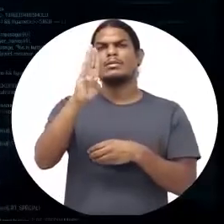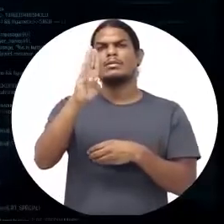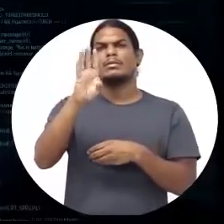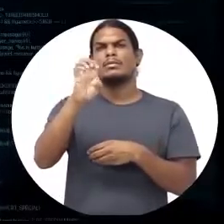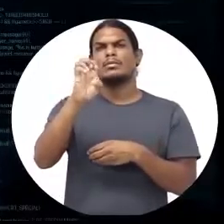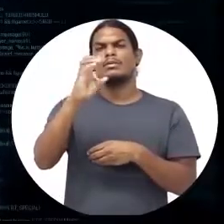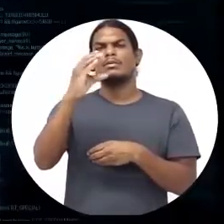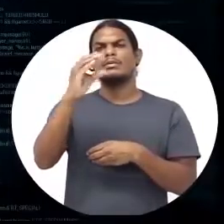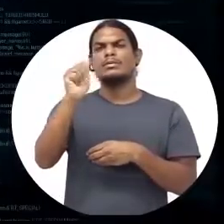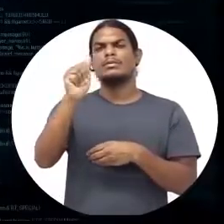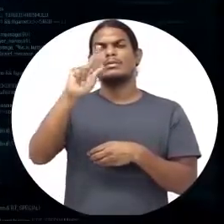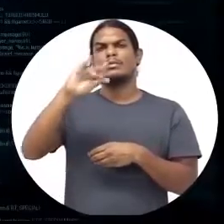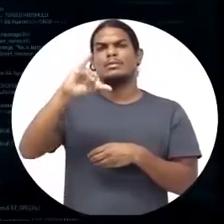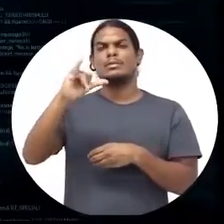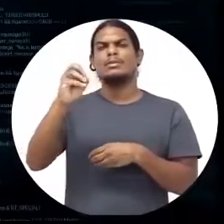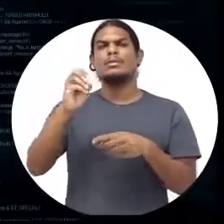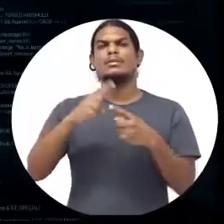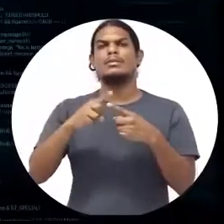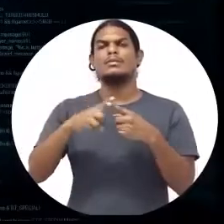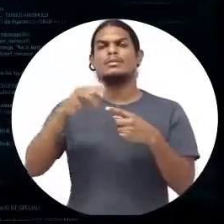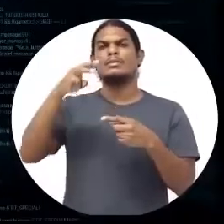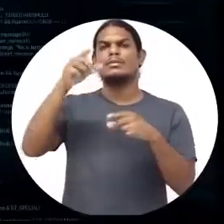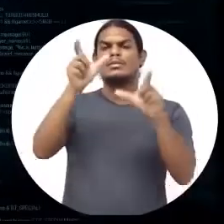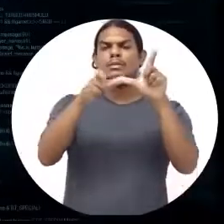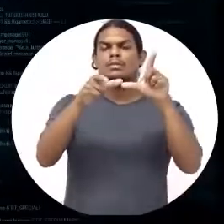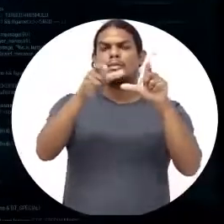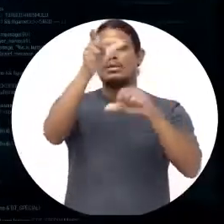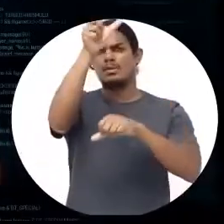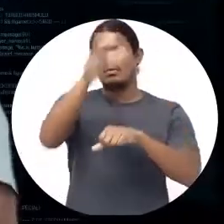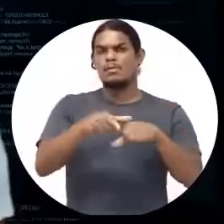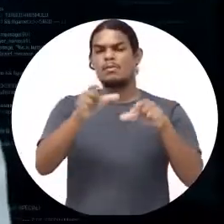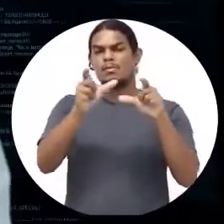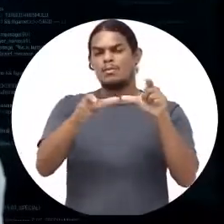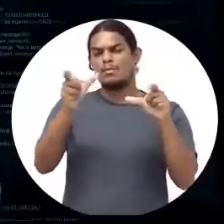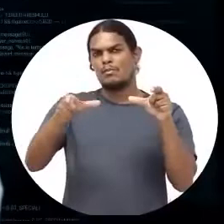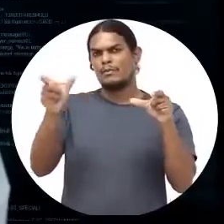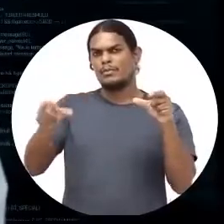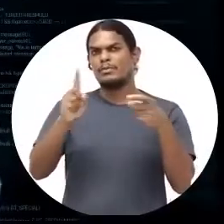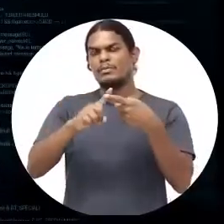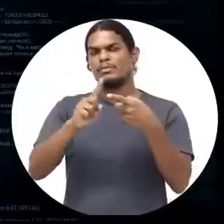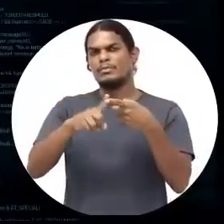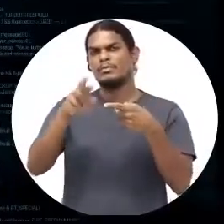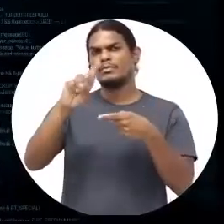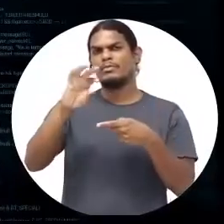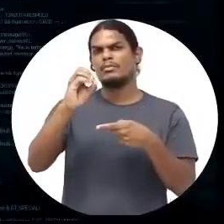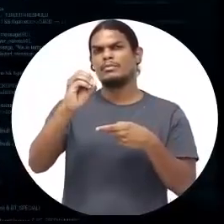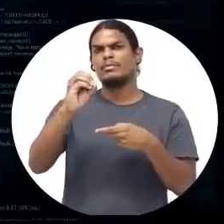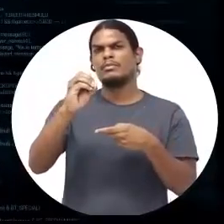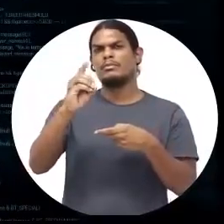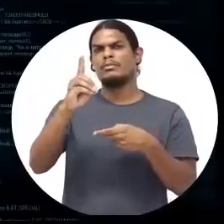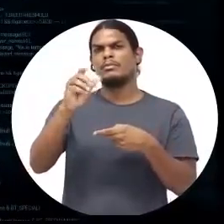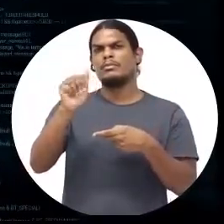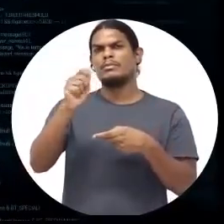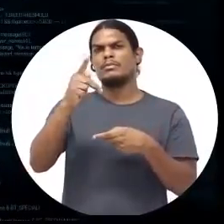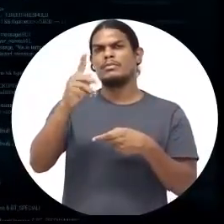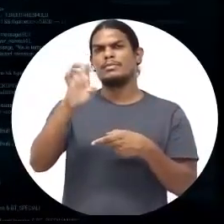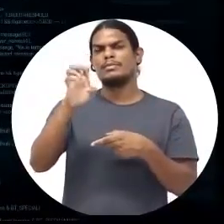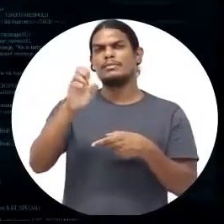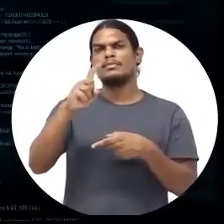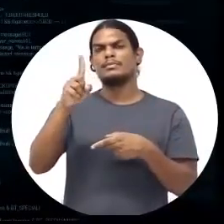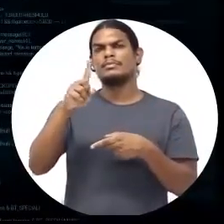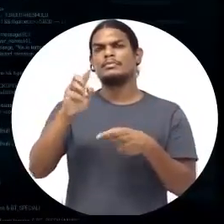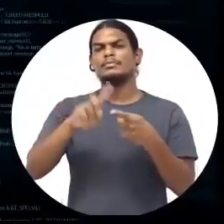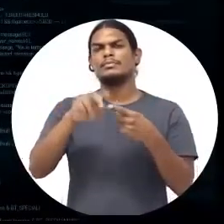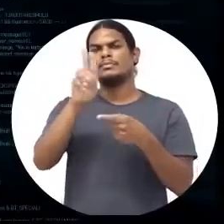rodapé, que estão identificados por esses nomes: cabeçalho, menu,